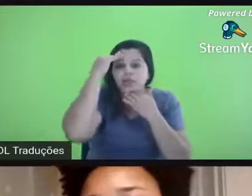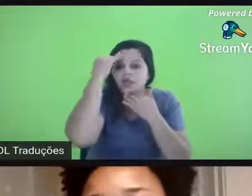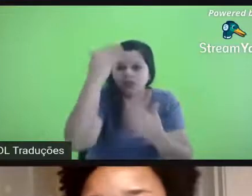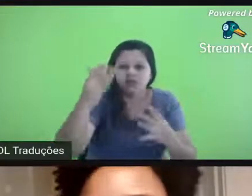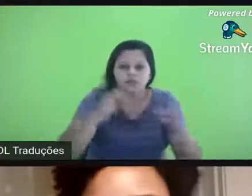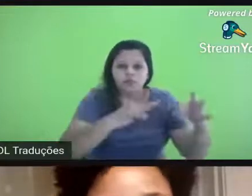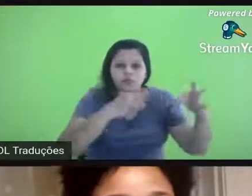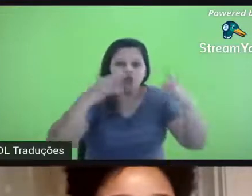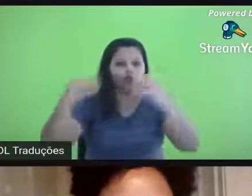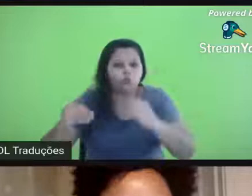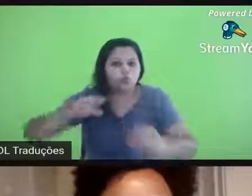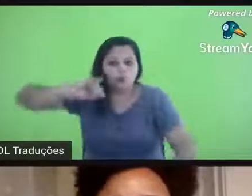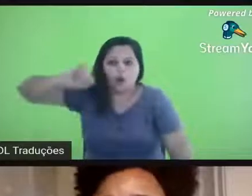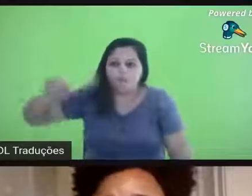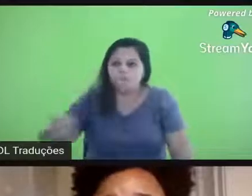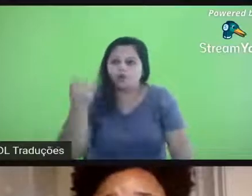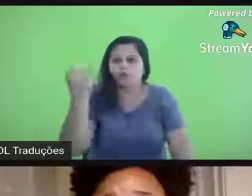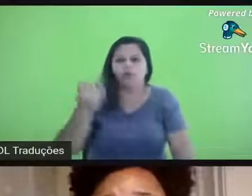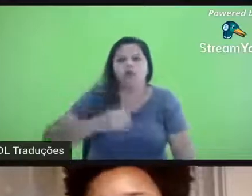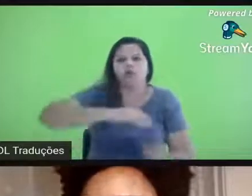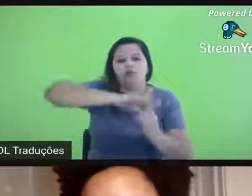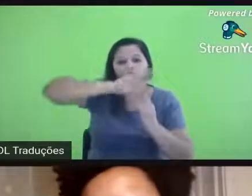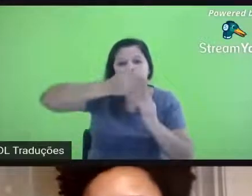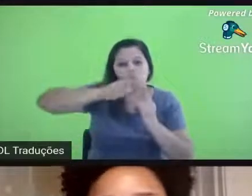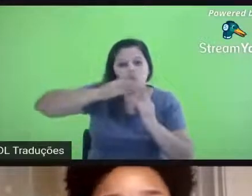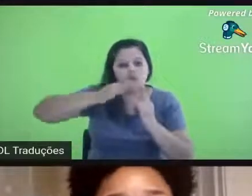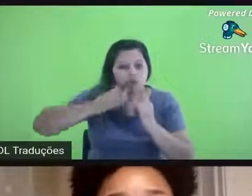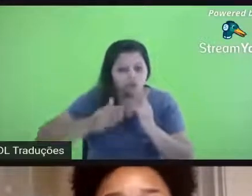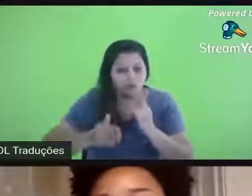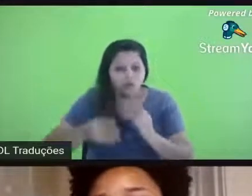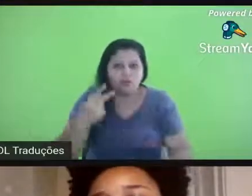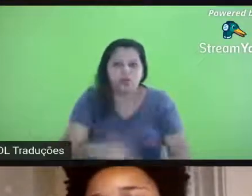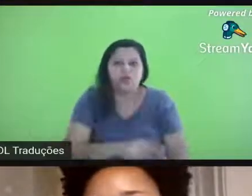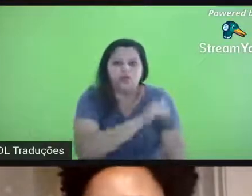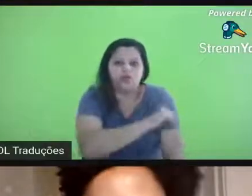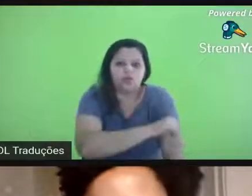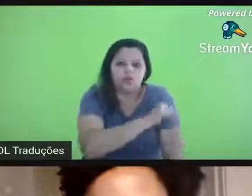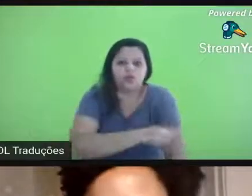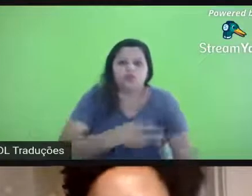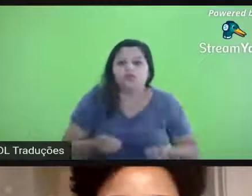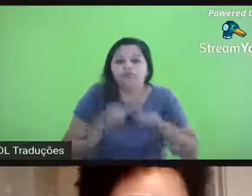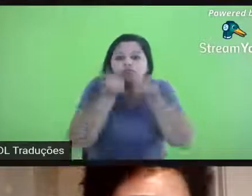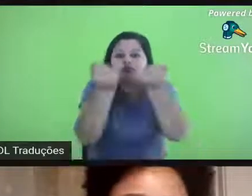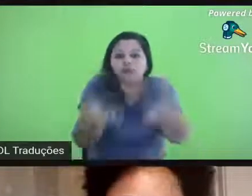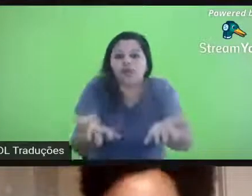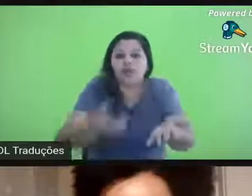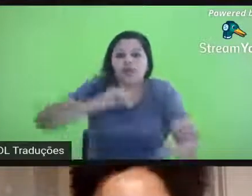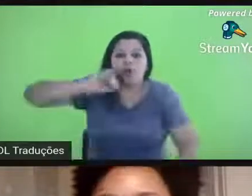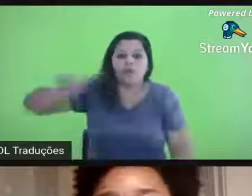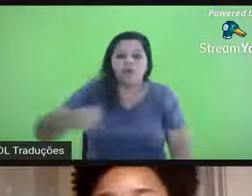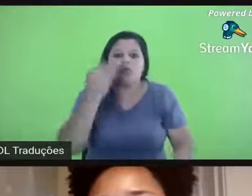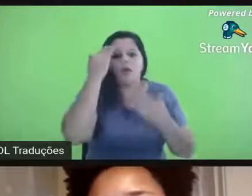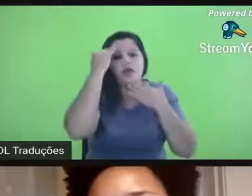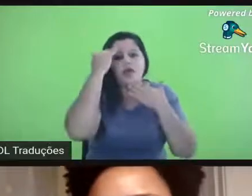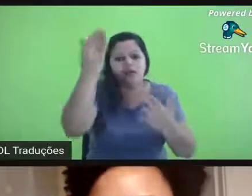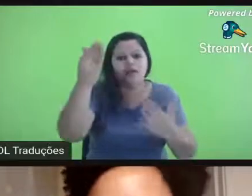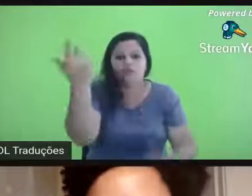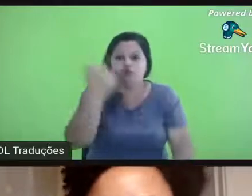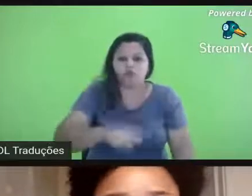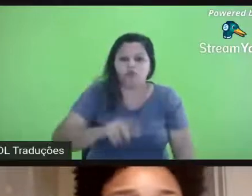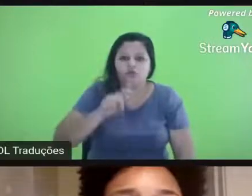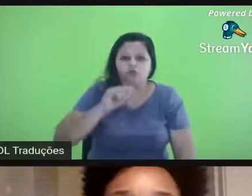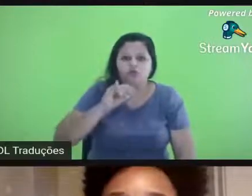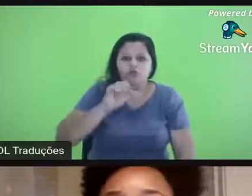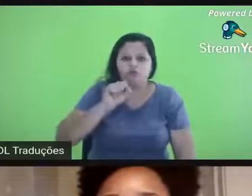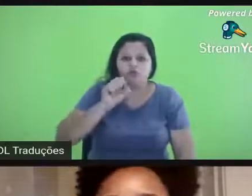toda oportunidade que o Museu de Arte do Rio possa ter me proporcionado. Agradeço novamente a Gisele de